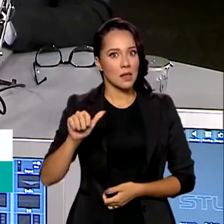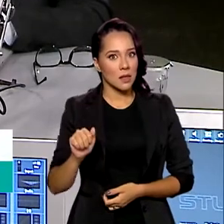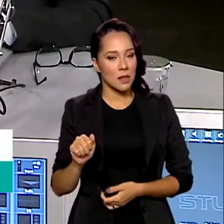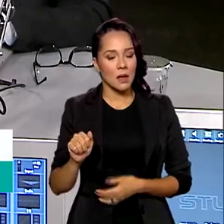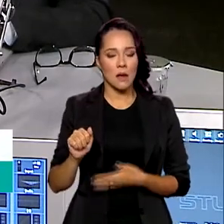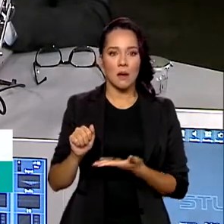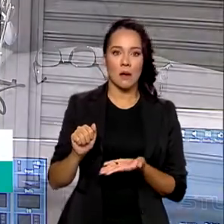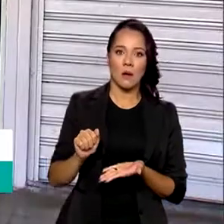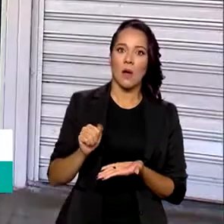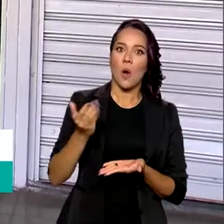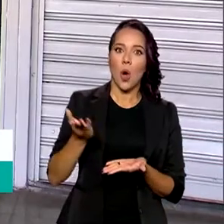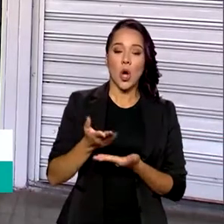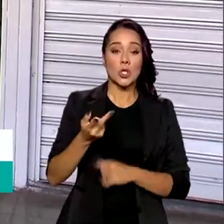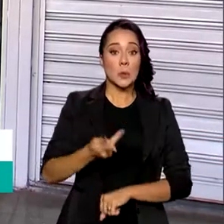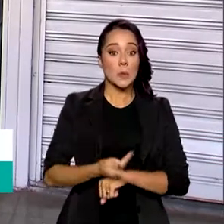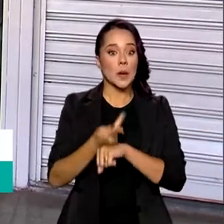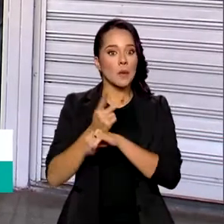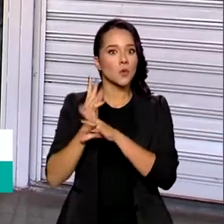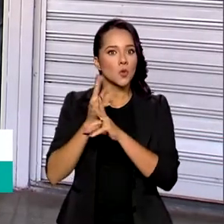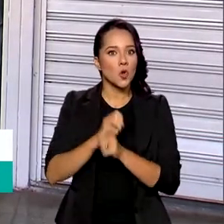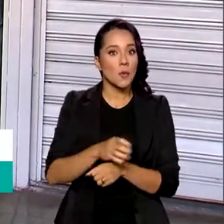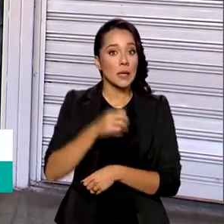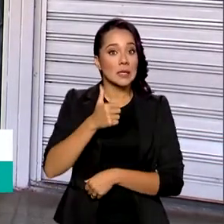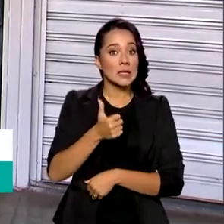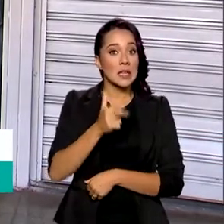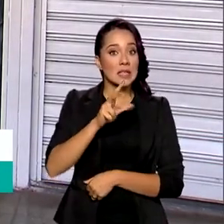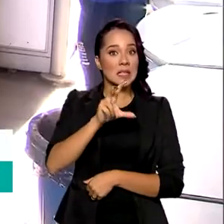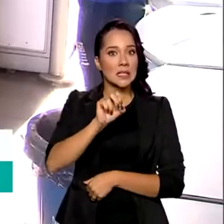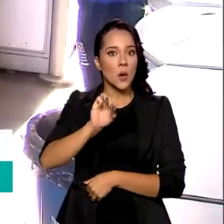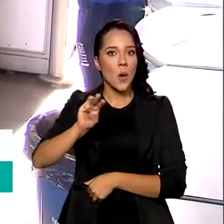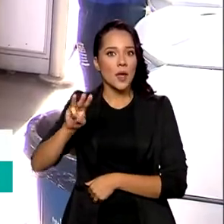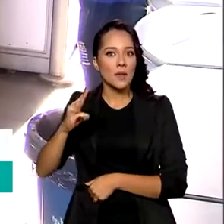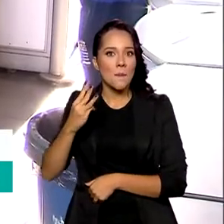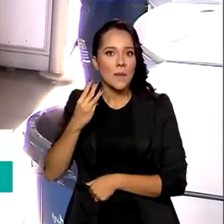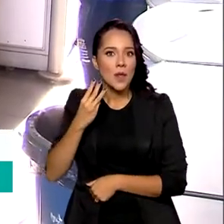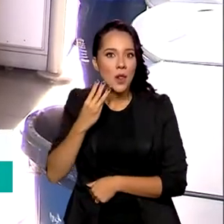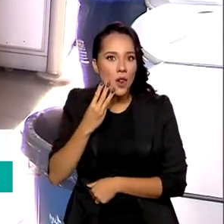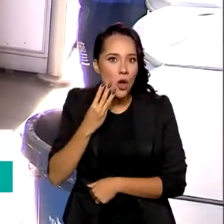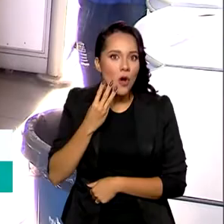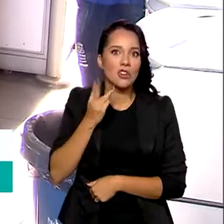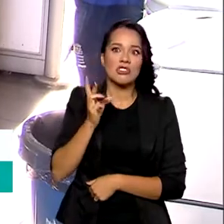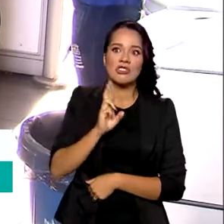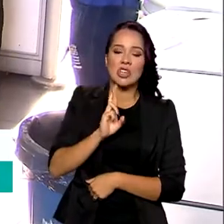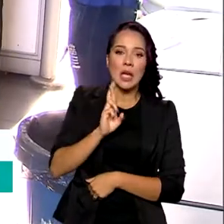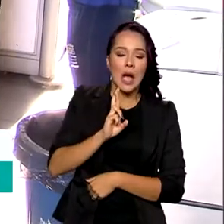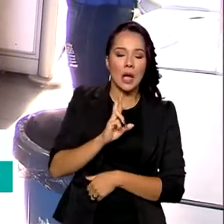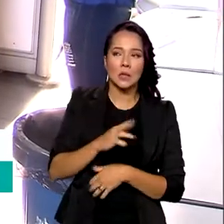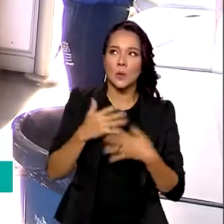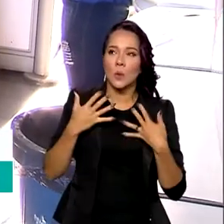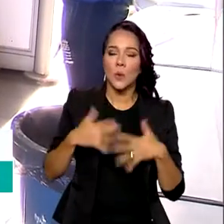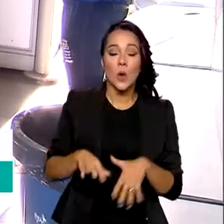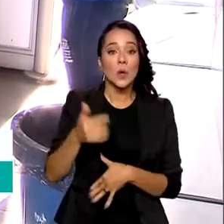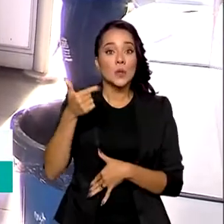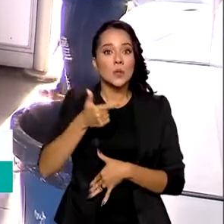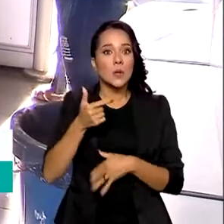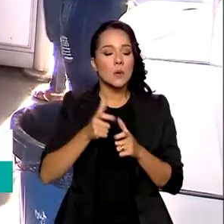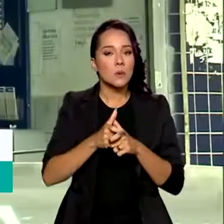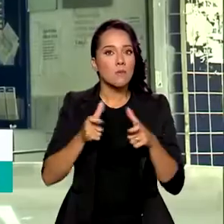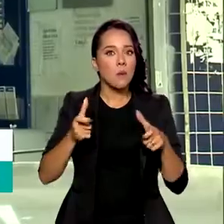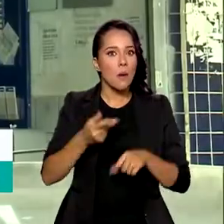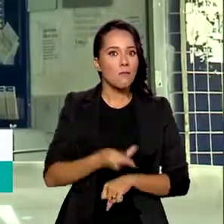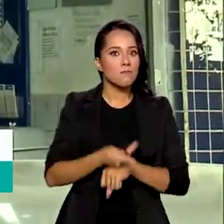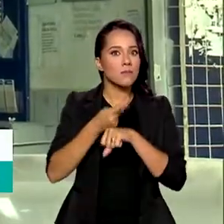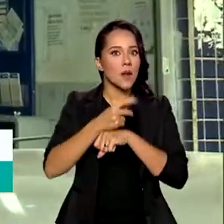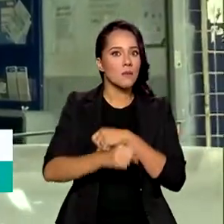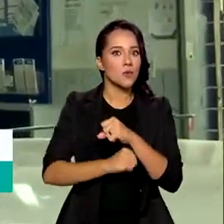2522 sorteia hoje um prêmio estimada em 150 milhões de reais Esse é o segundo maior